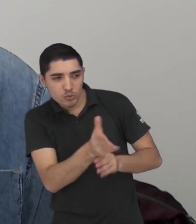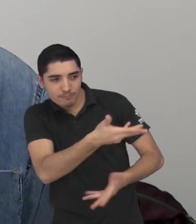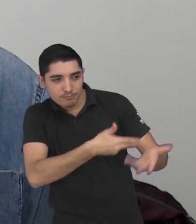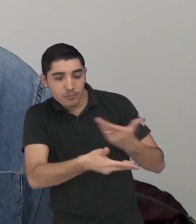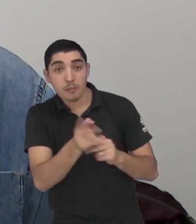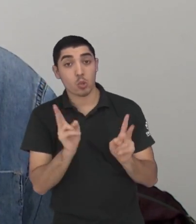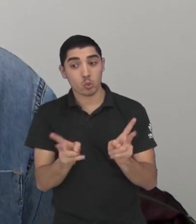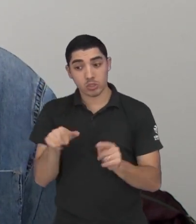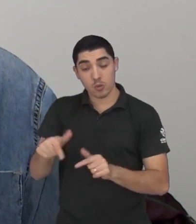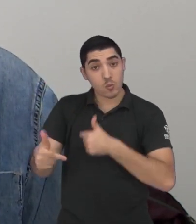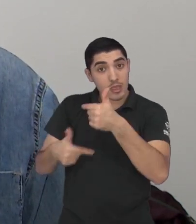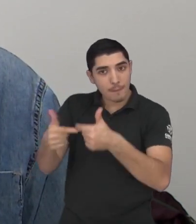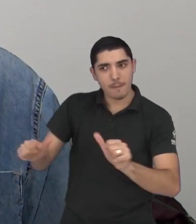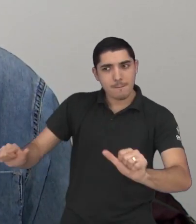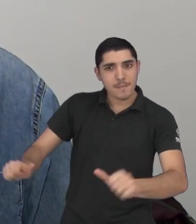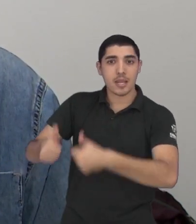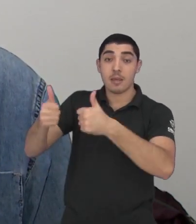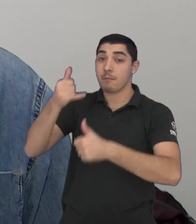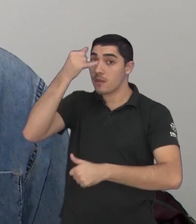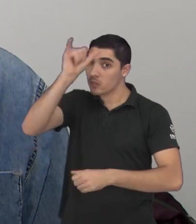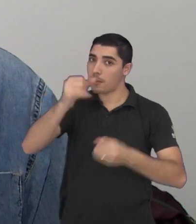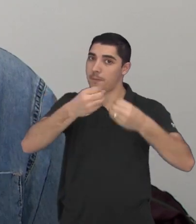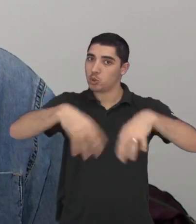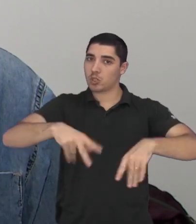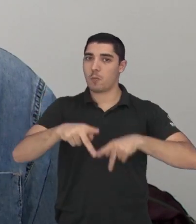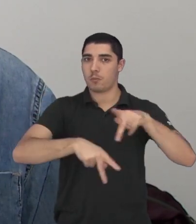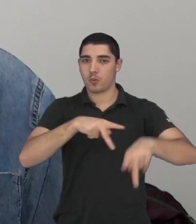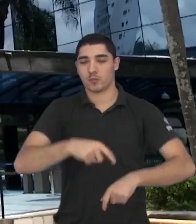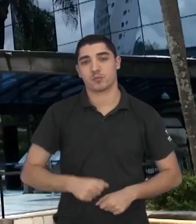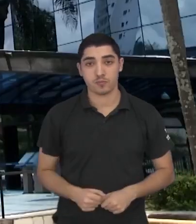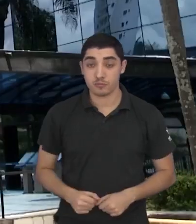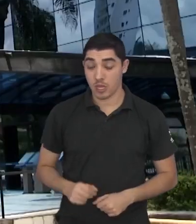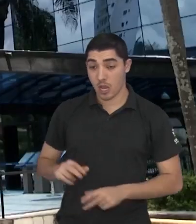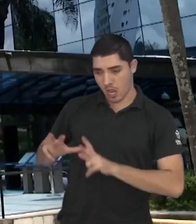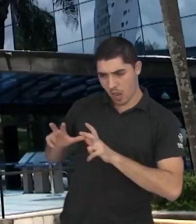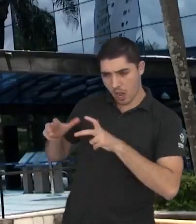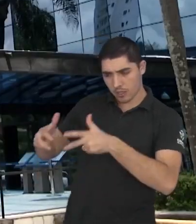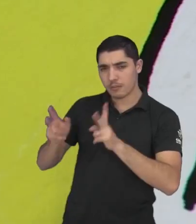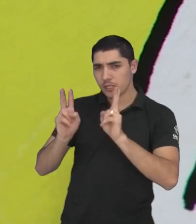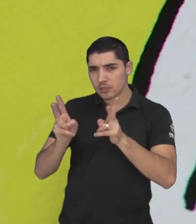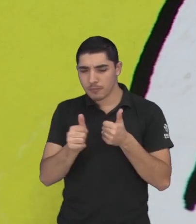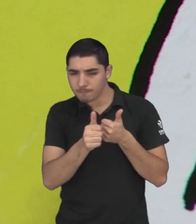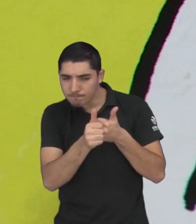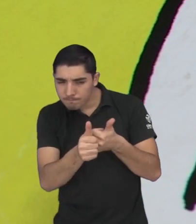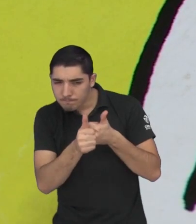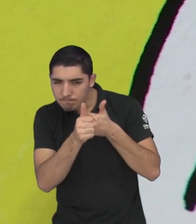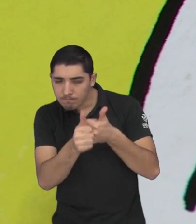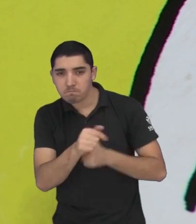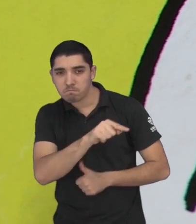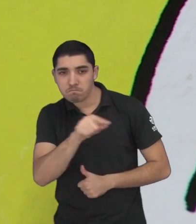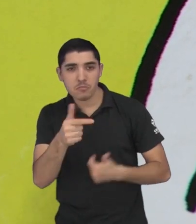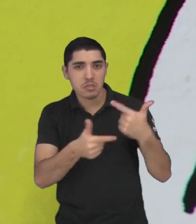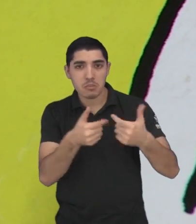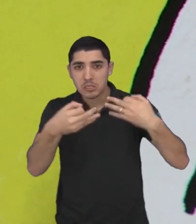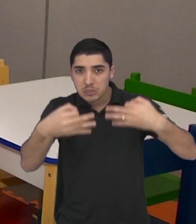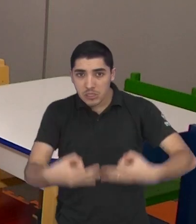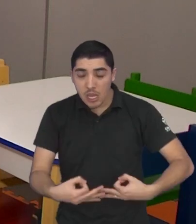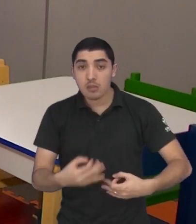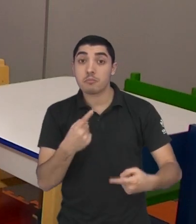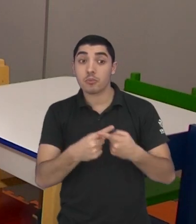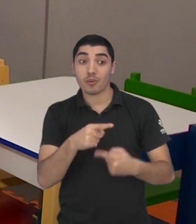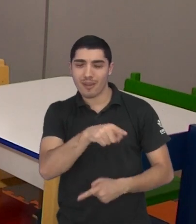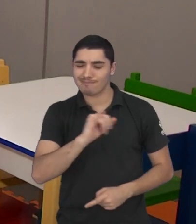Lula sobre o conflito entre Israel e o grupo terrorista Hamas. Lino também exibiu um vídeo sobre a visita do ex-presidente